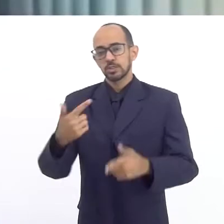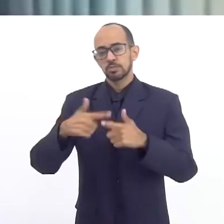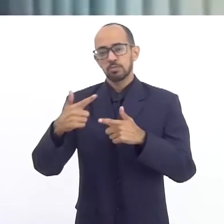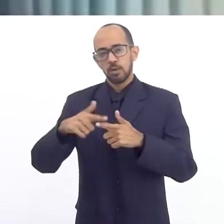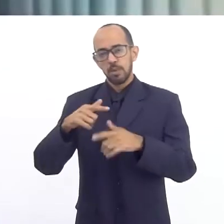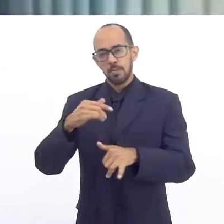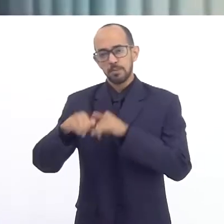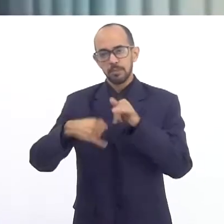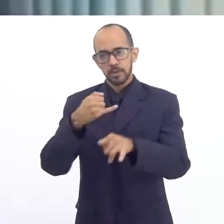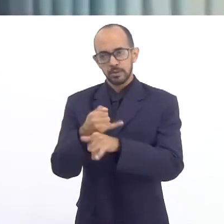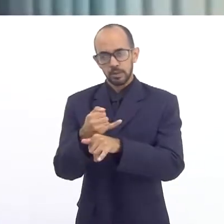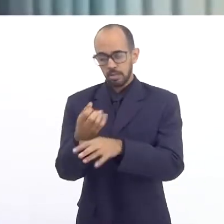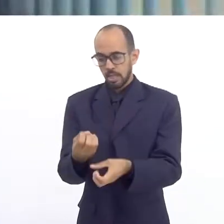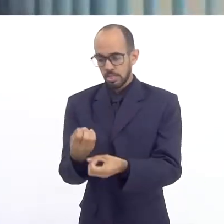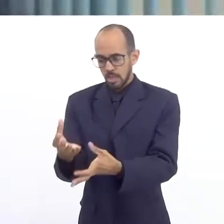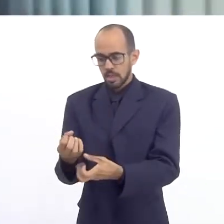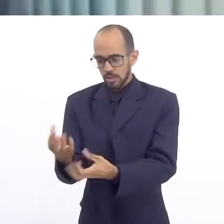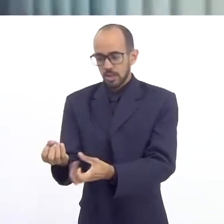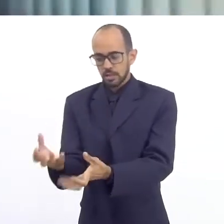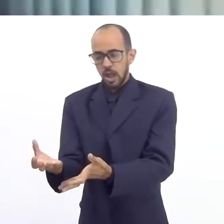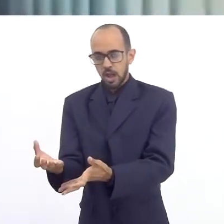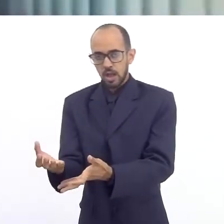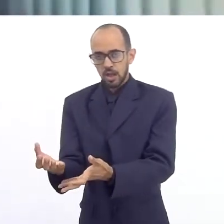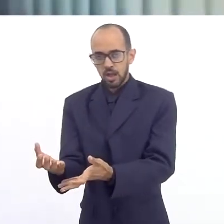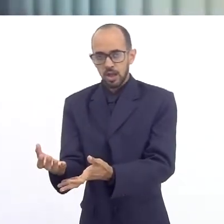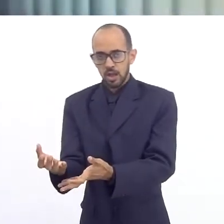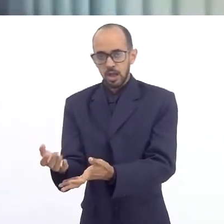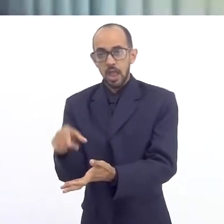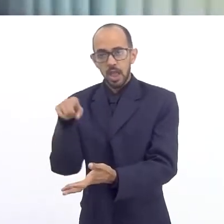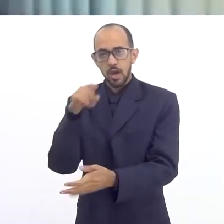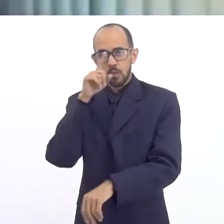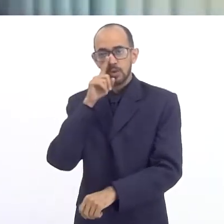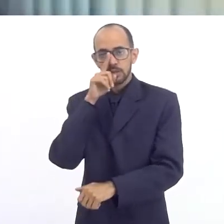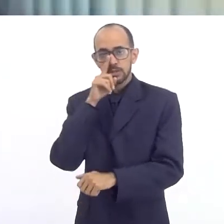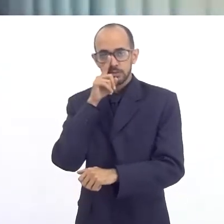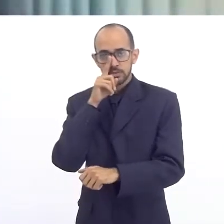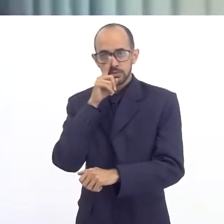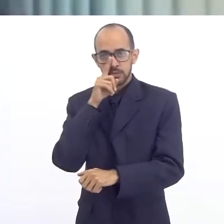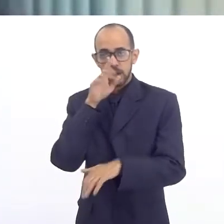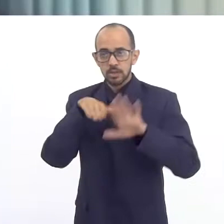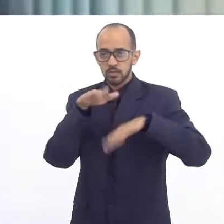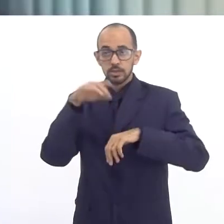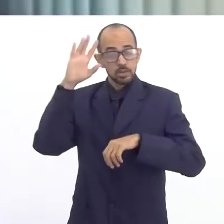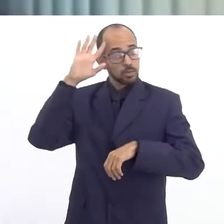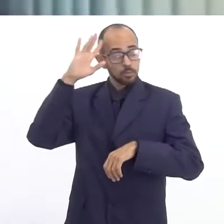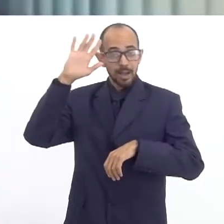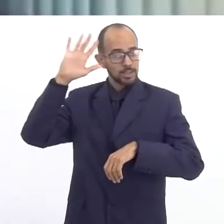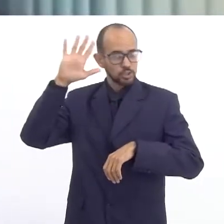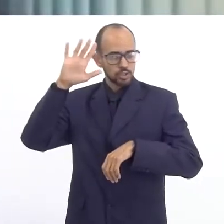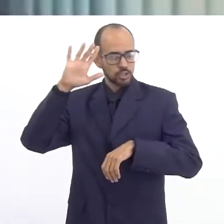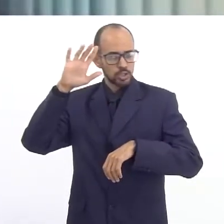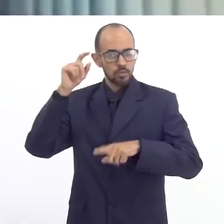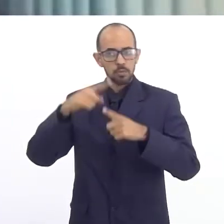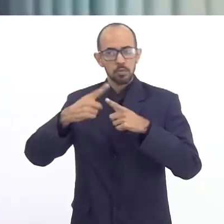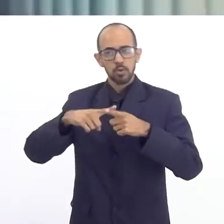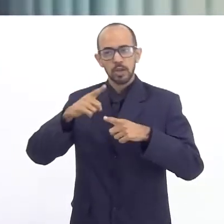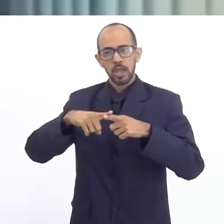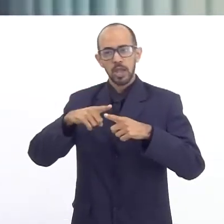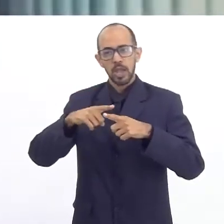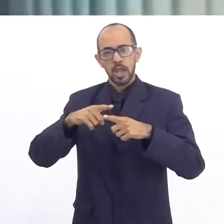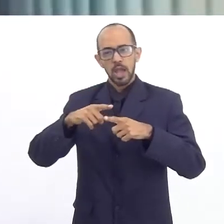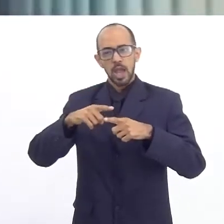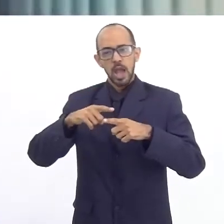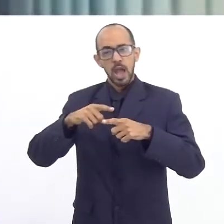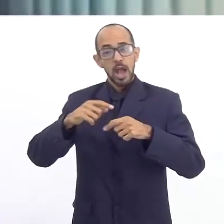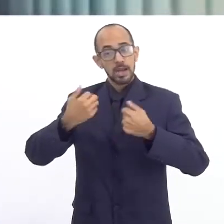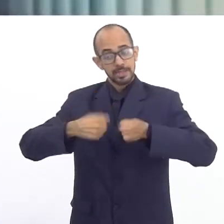à web. Essa questão de dar tudo é um perigo, a gente não imagina, né? A gente pensa sempre, acho que a tendência